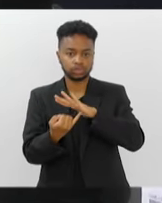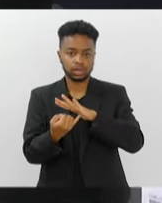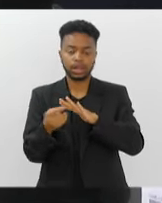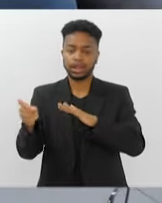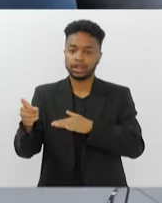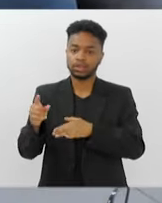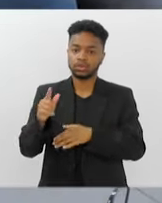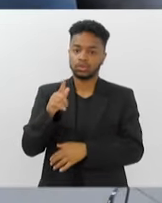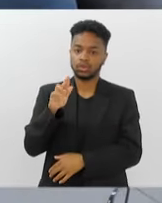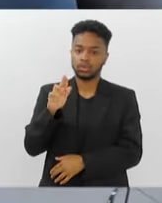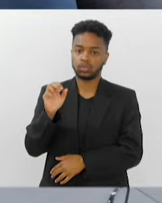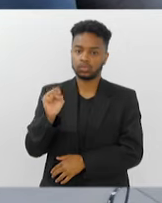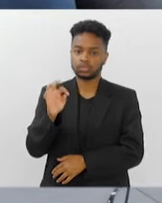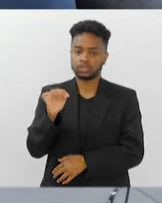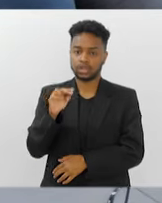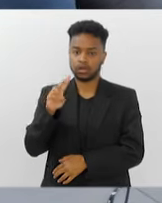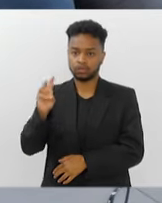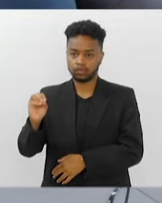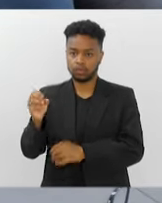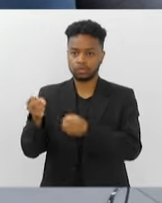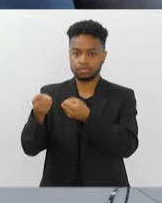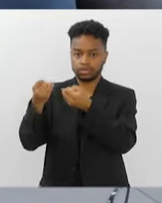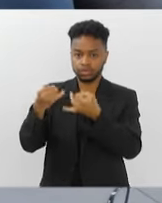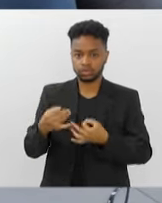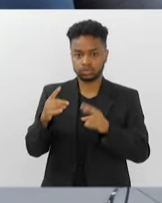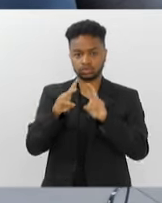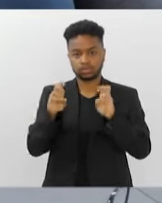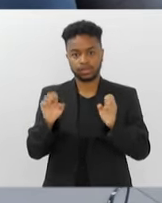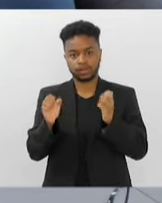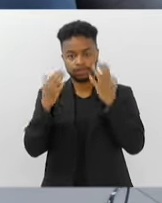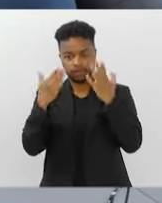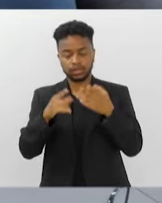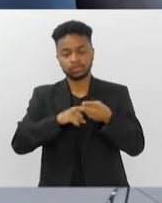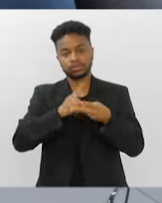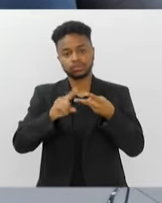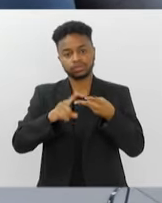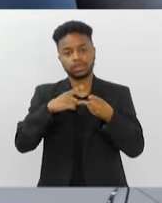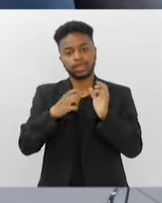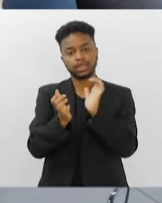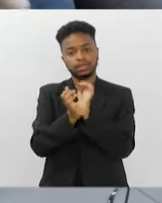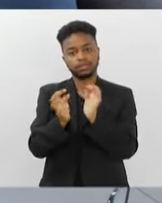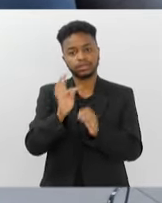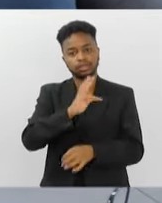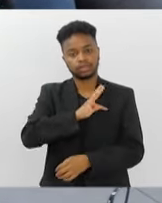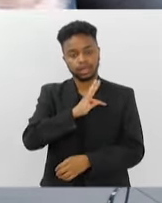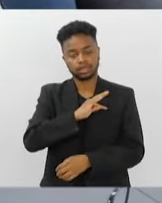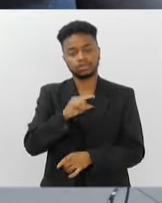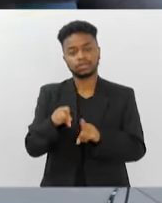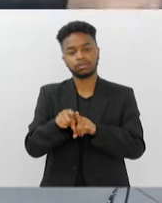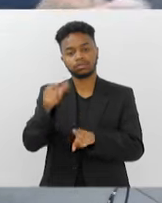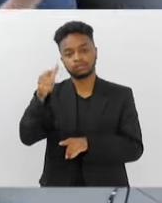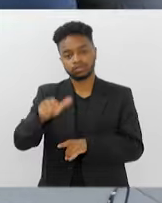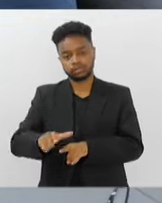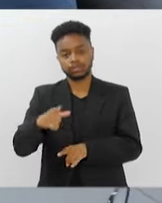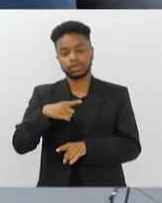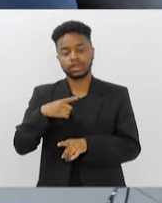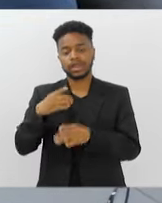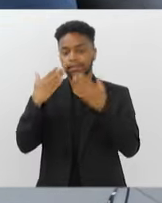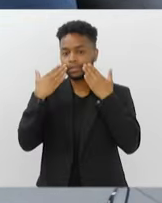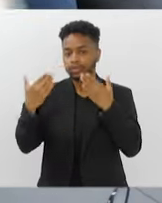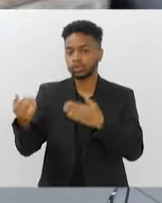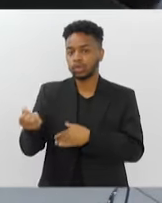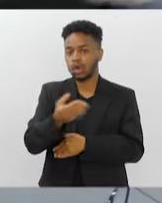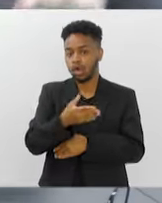primeira apresentação ah da segunda vez nós tivemos com Equipe técnica que foi feit uma nova apresentação para uma nova equipe e